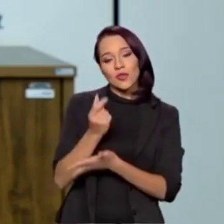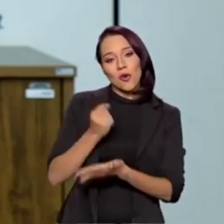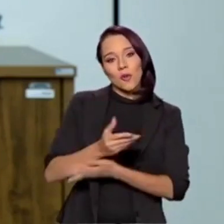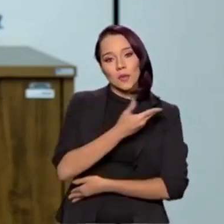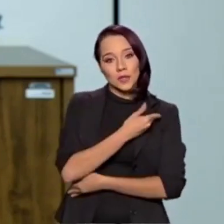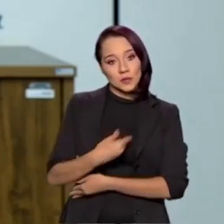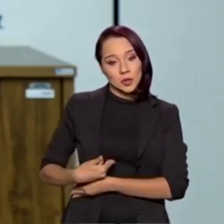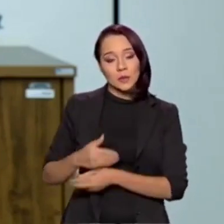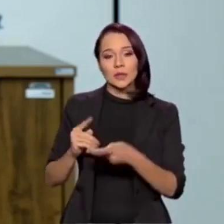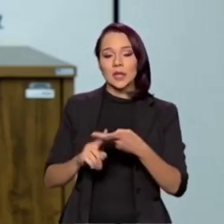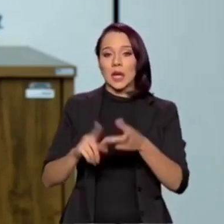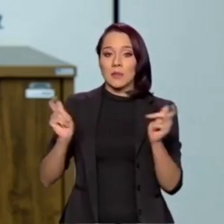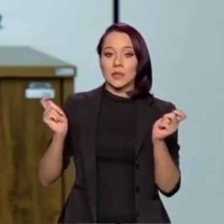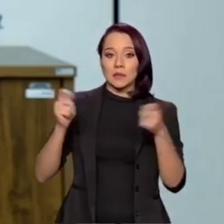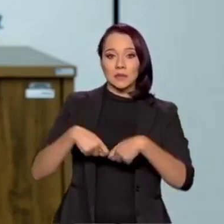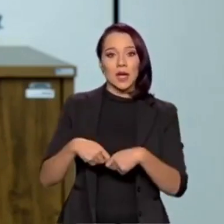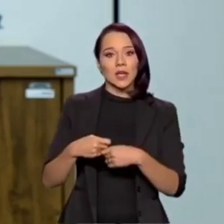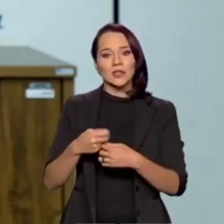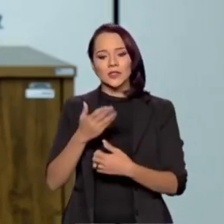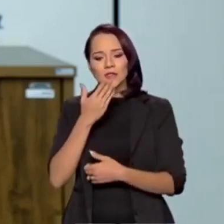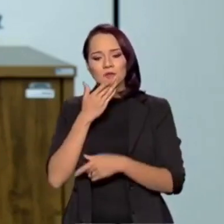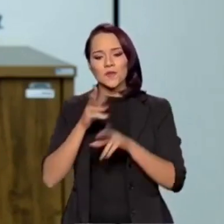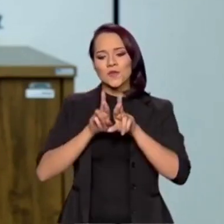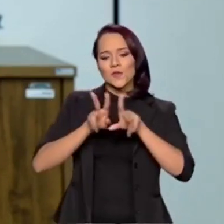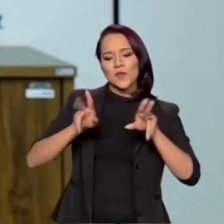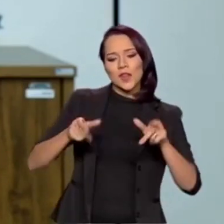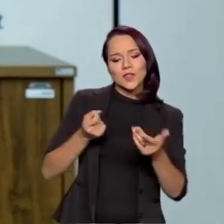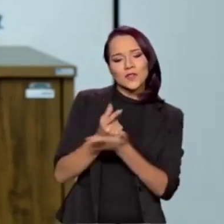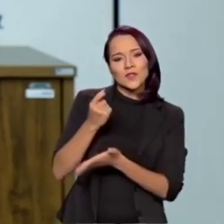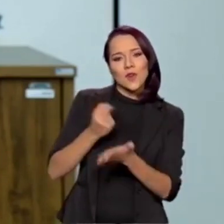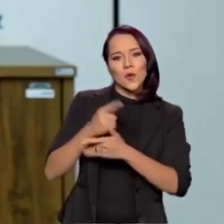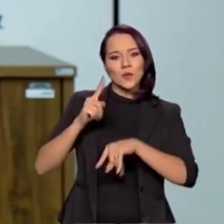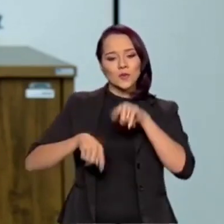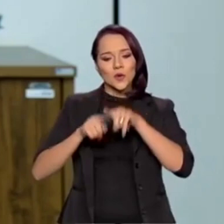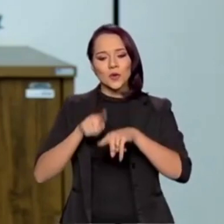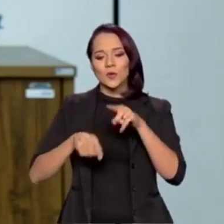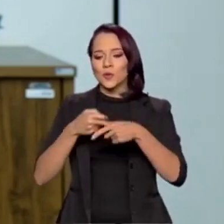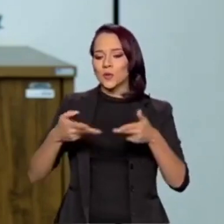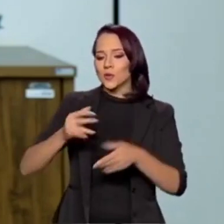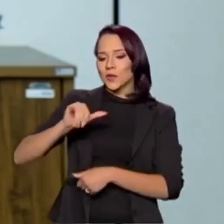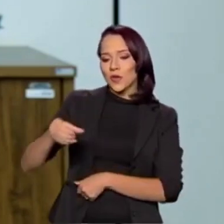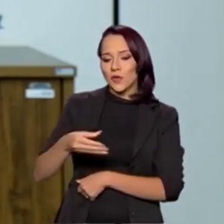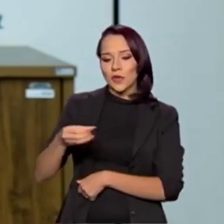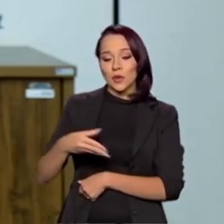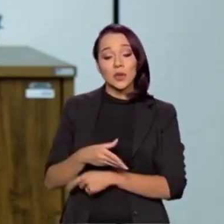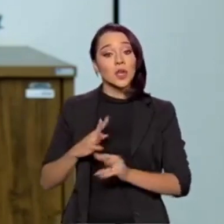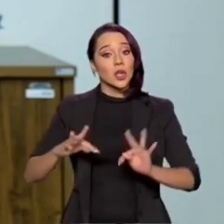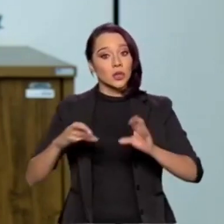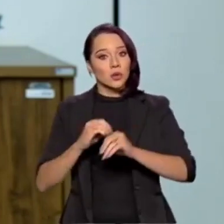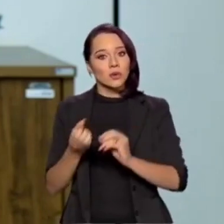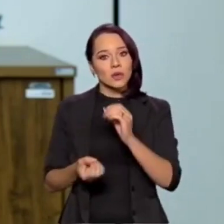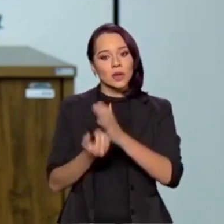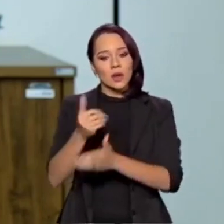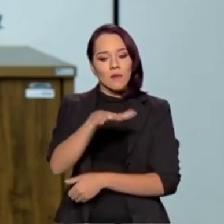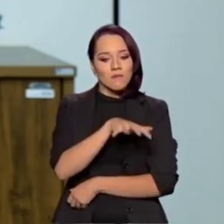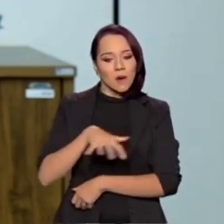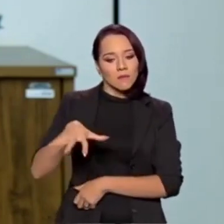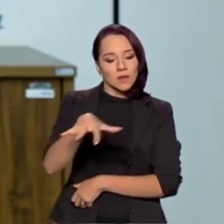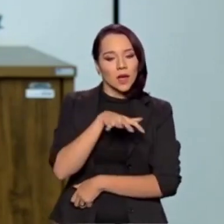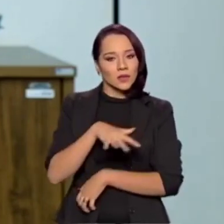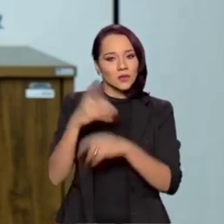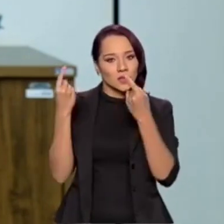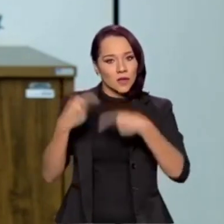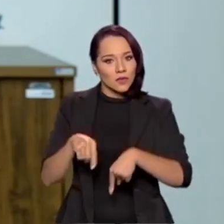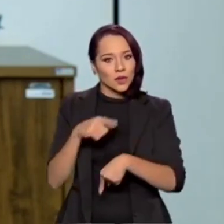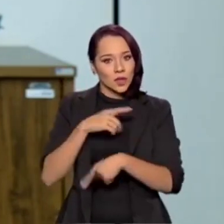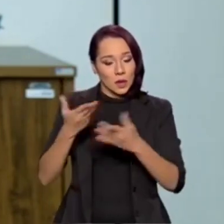públicas, a possibilidade de tipologias diferentes de aquisição de produtos inovadores, tudo isso cria uma ambiência que o grande desafio